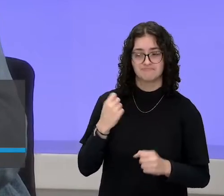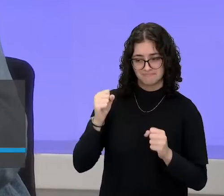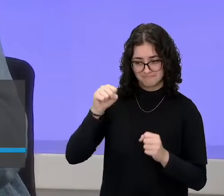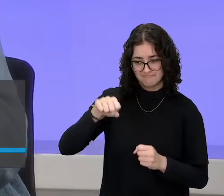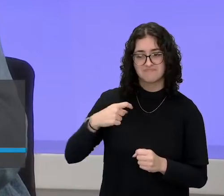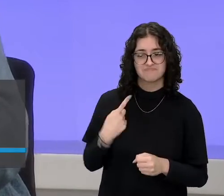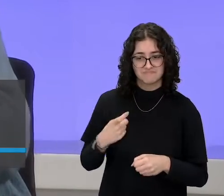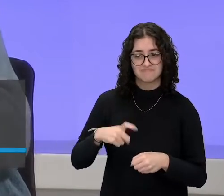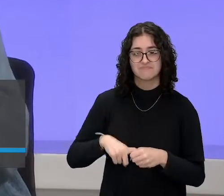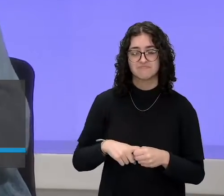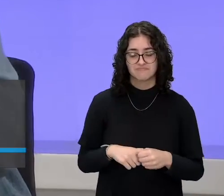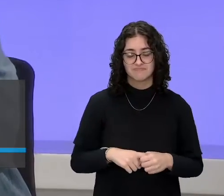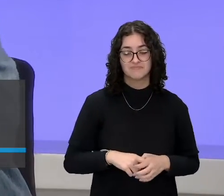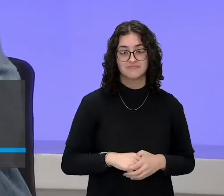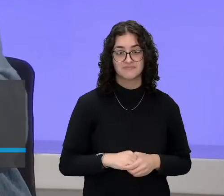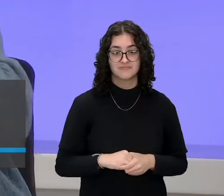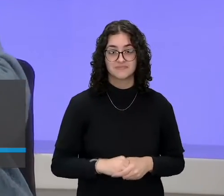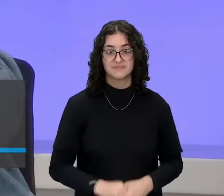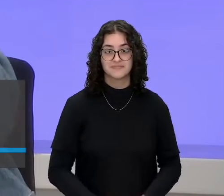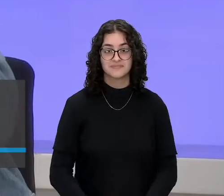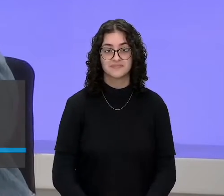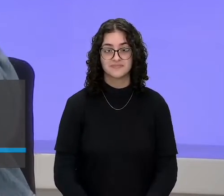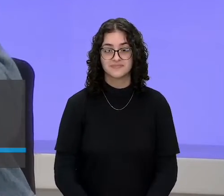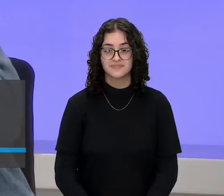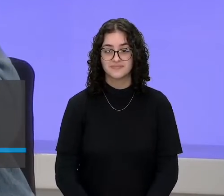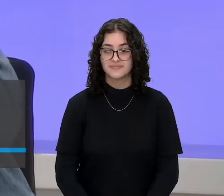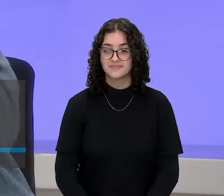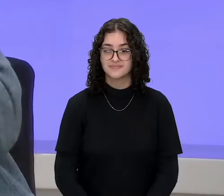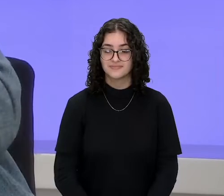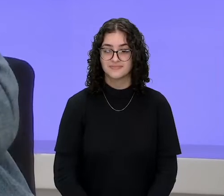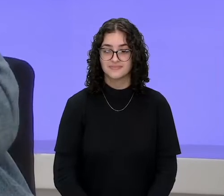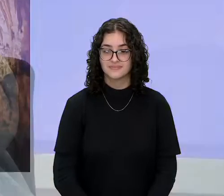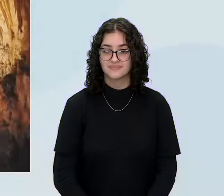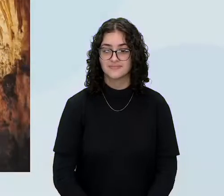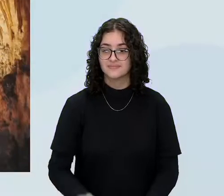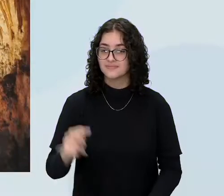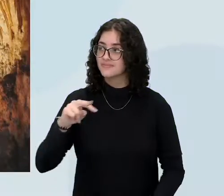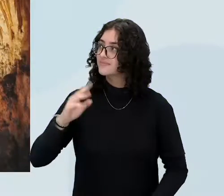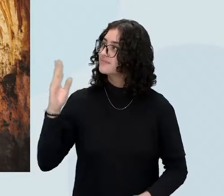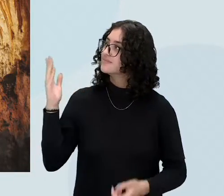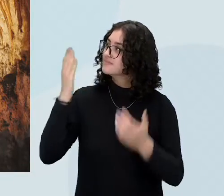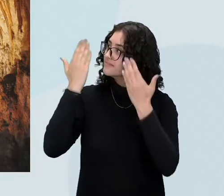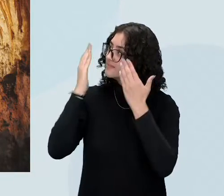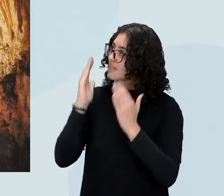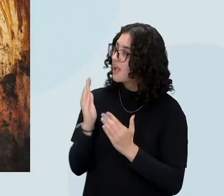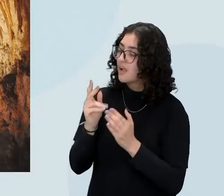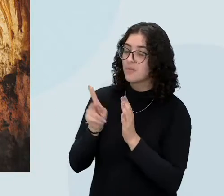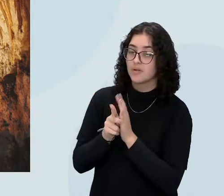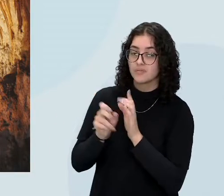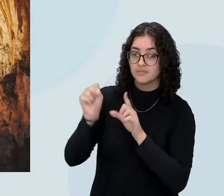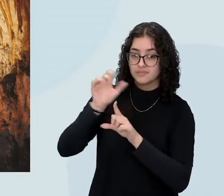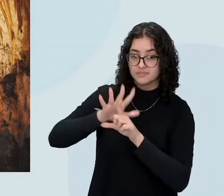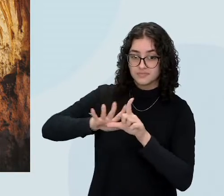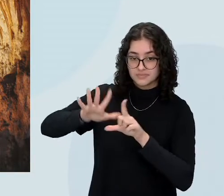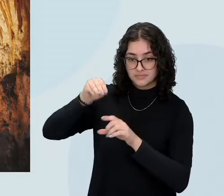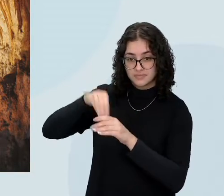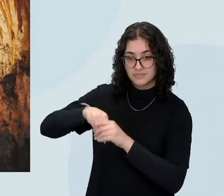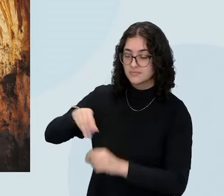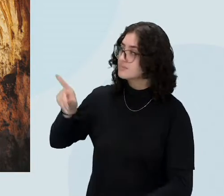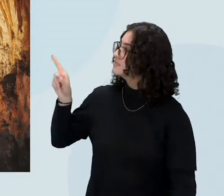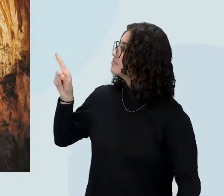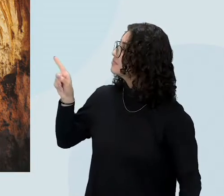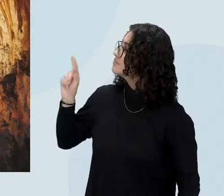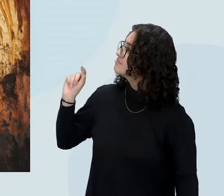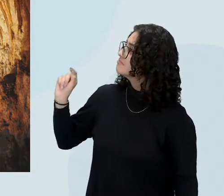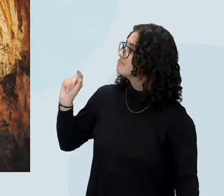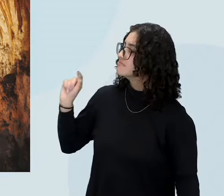com certeza. Bom, então, eu gostaria que vocês olhassem e analisassem algumas imagens. Dentro dessas imagens, a gente está